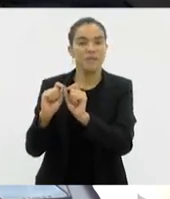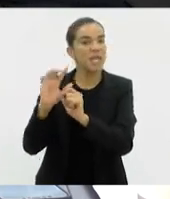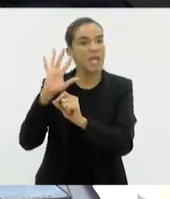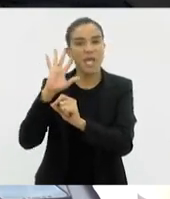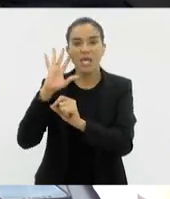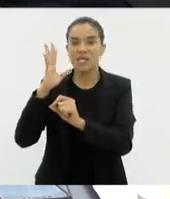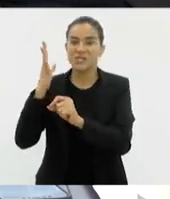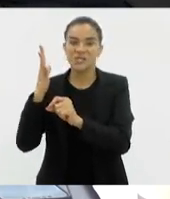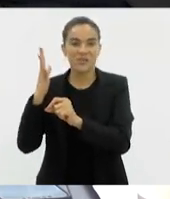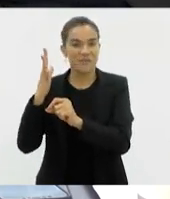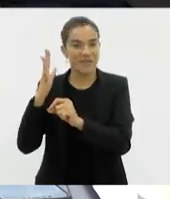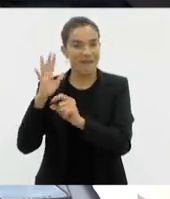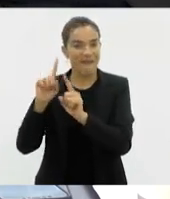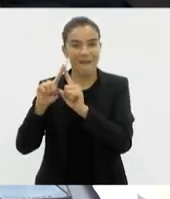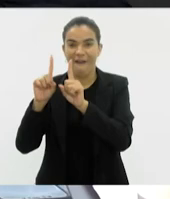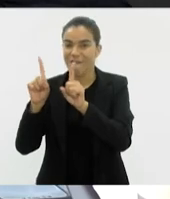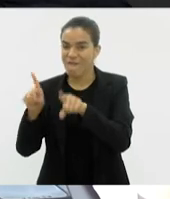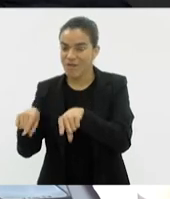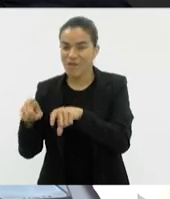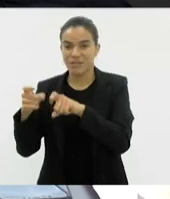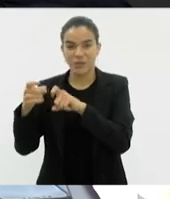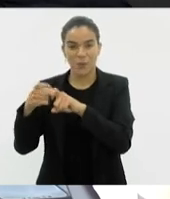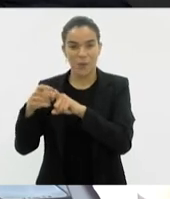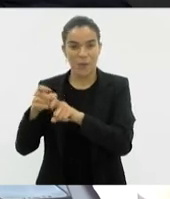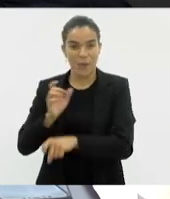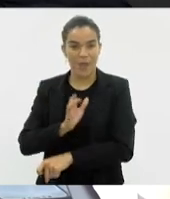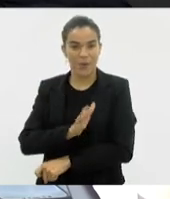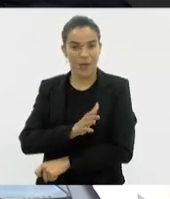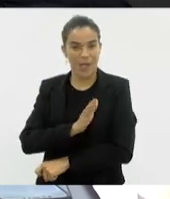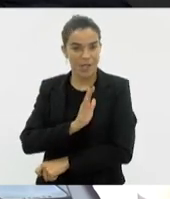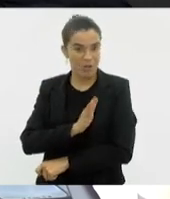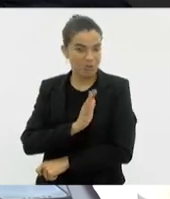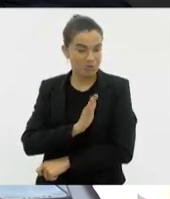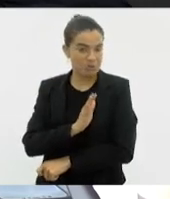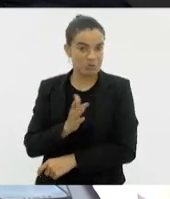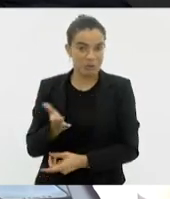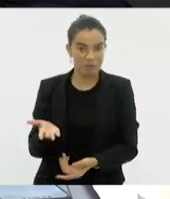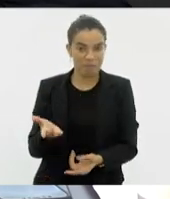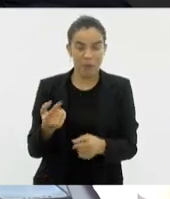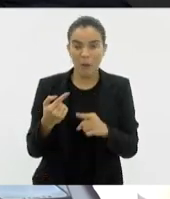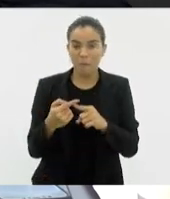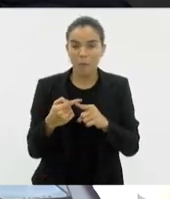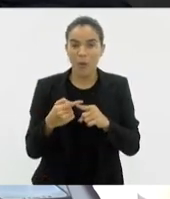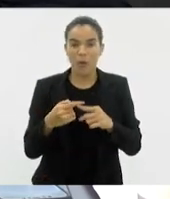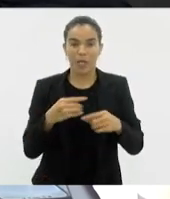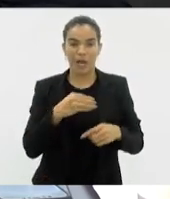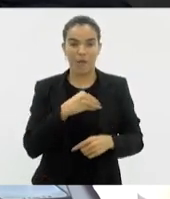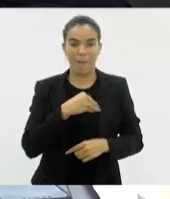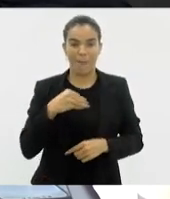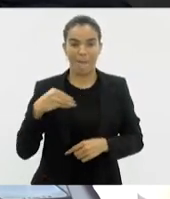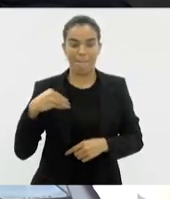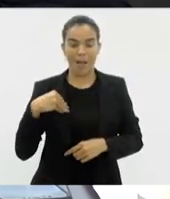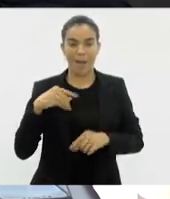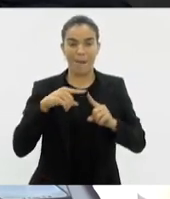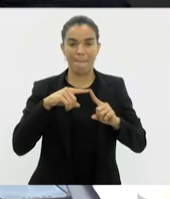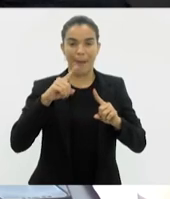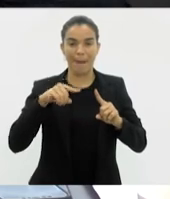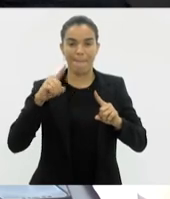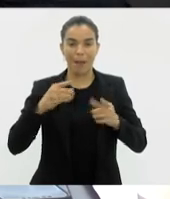tranquilamente a função de um cardiologista, porque ele vai fazer um eletro, vai escutar o coração,